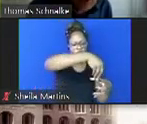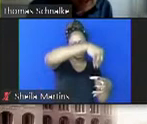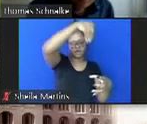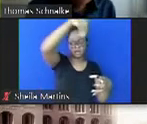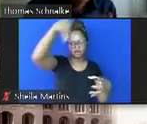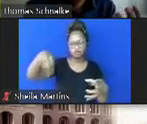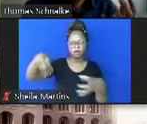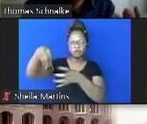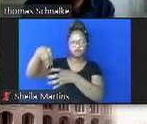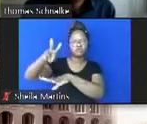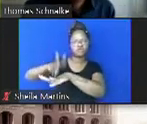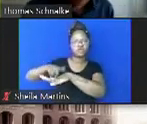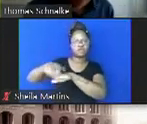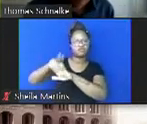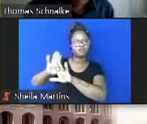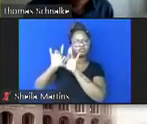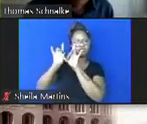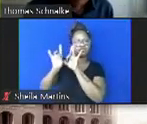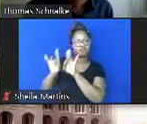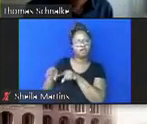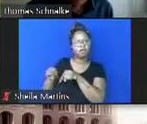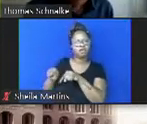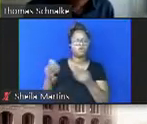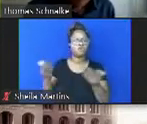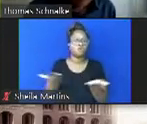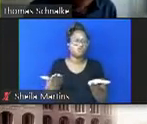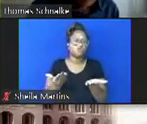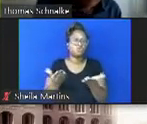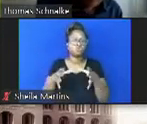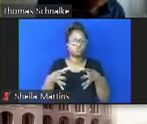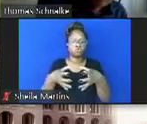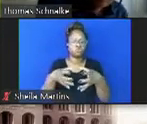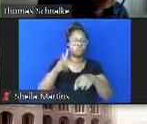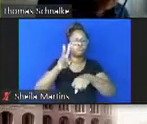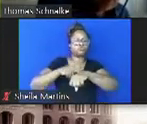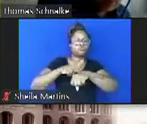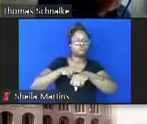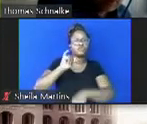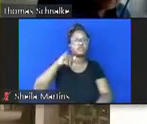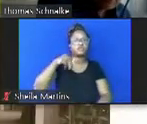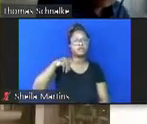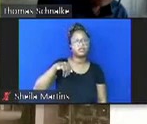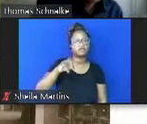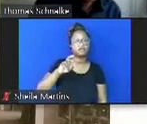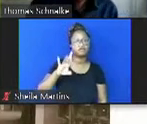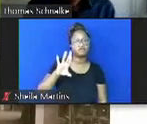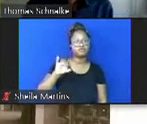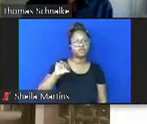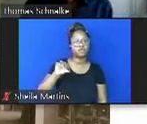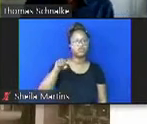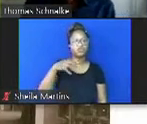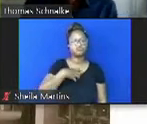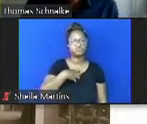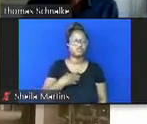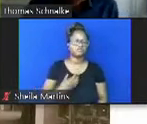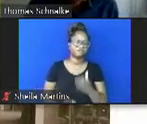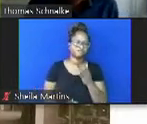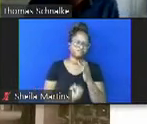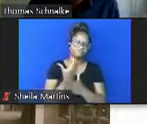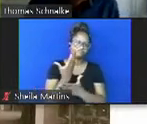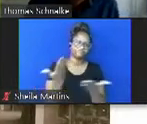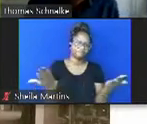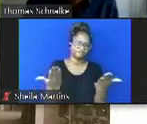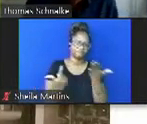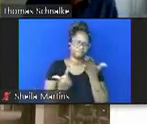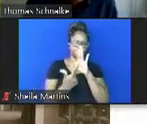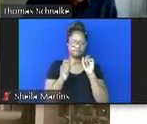Hoje, o vidro é o meio para criar essa moldura e para nos chamar a